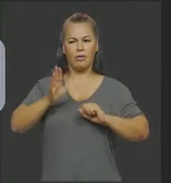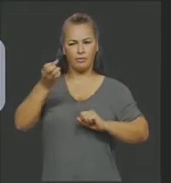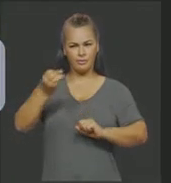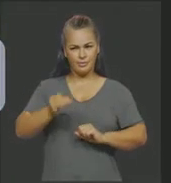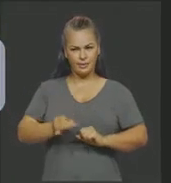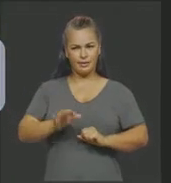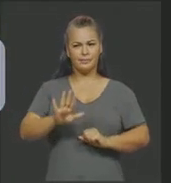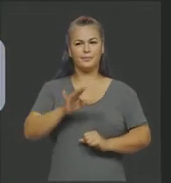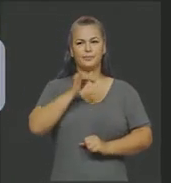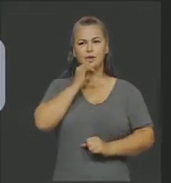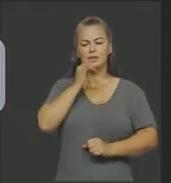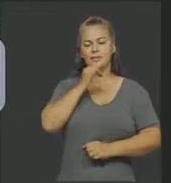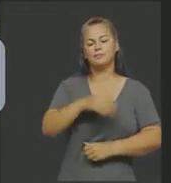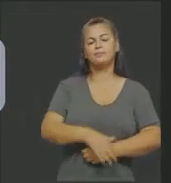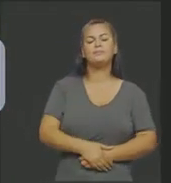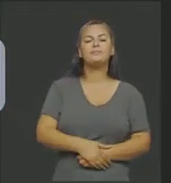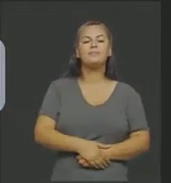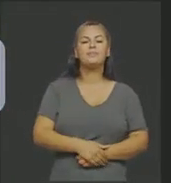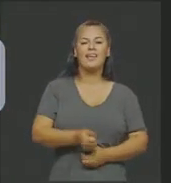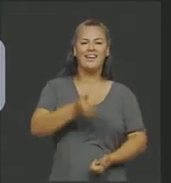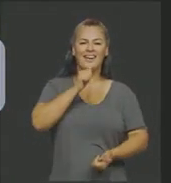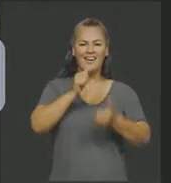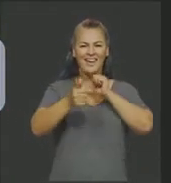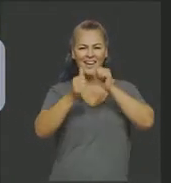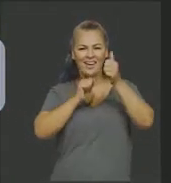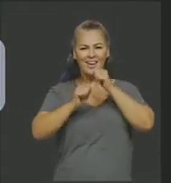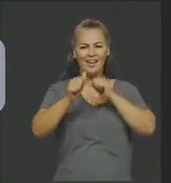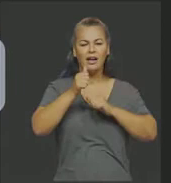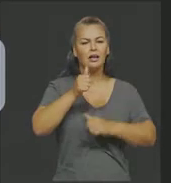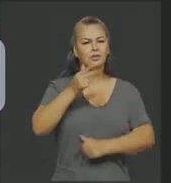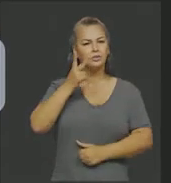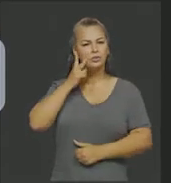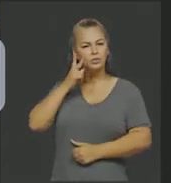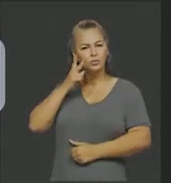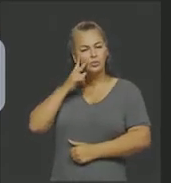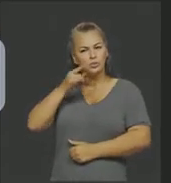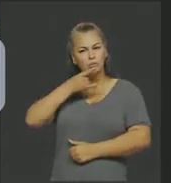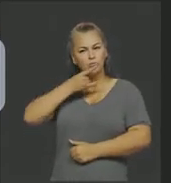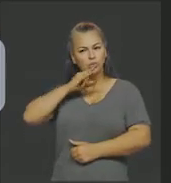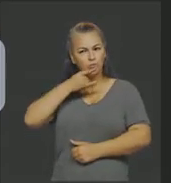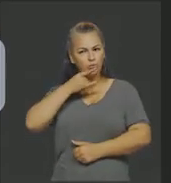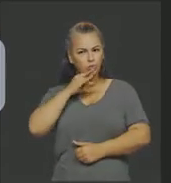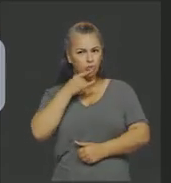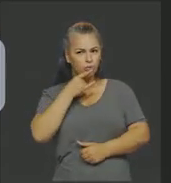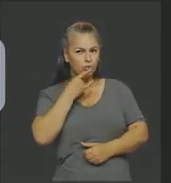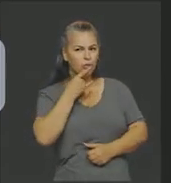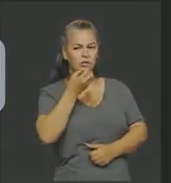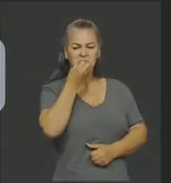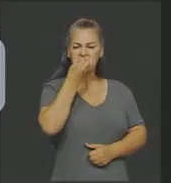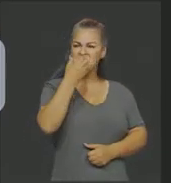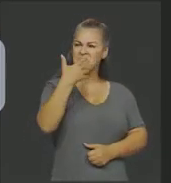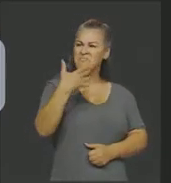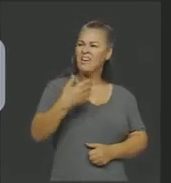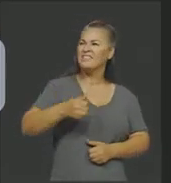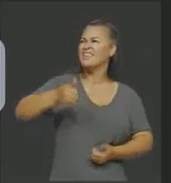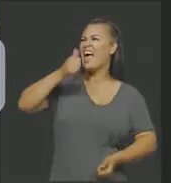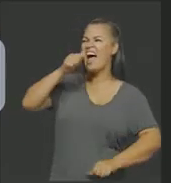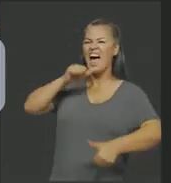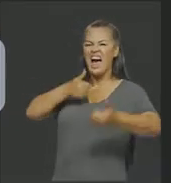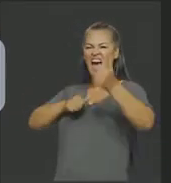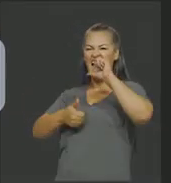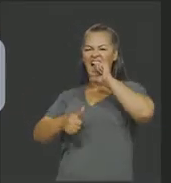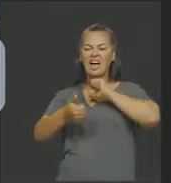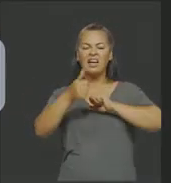Exemplo, o álcool. Ele causa bem-estar, euforia e felicidade. E também relaxamento,